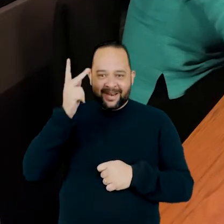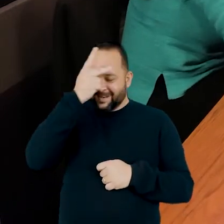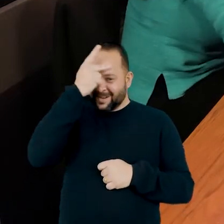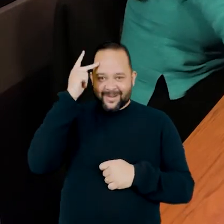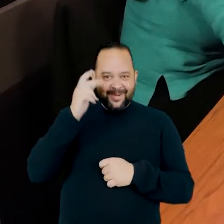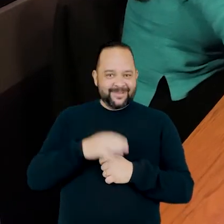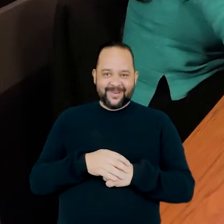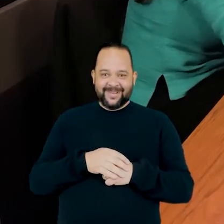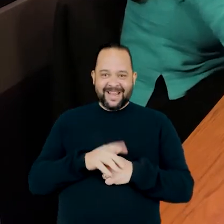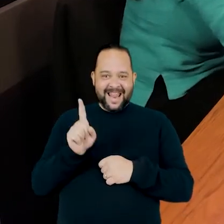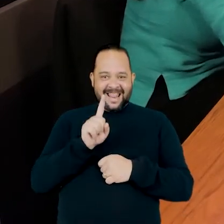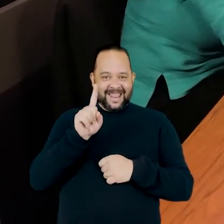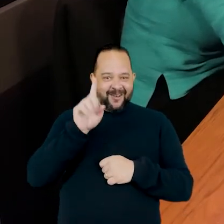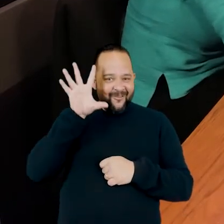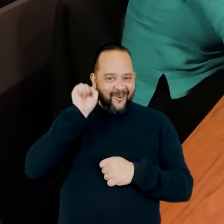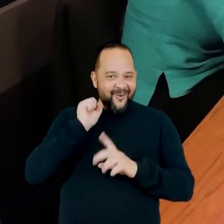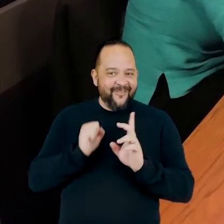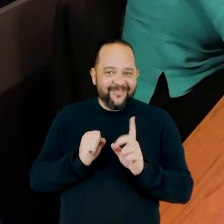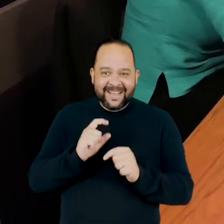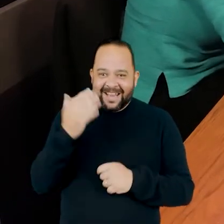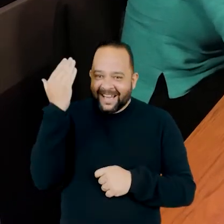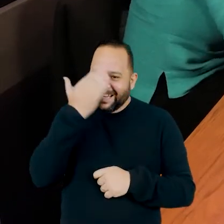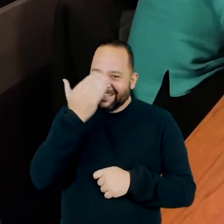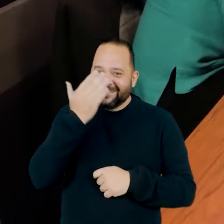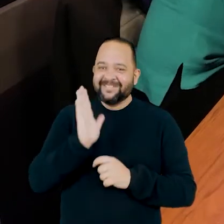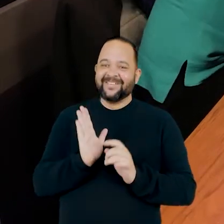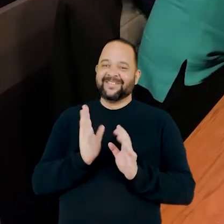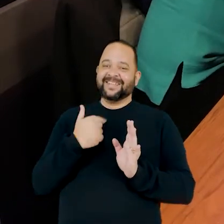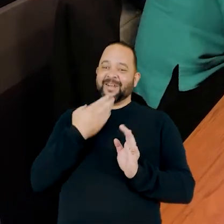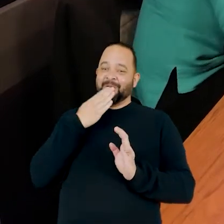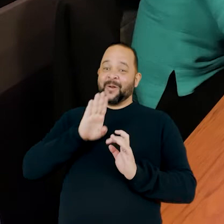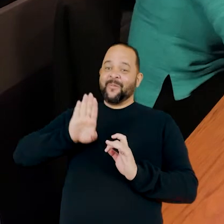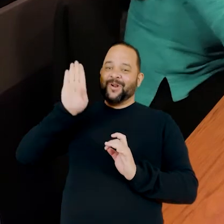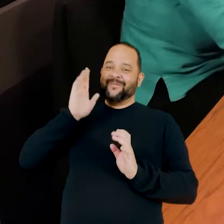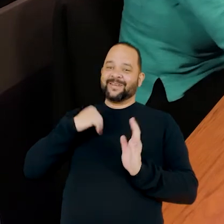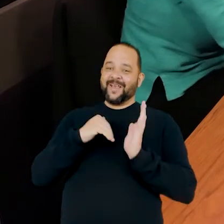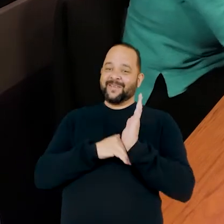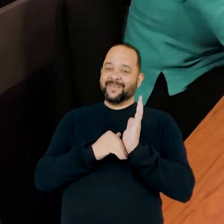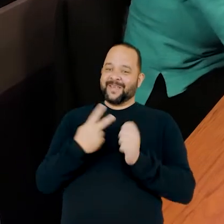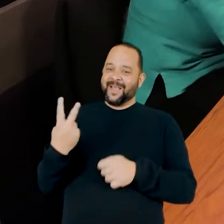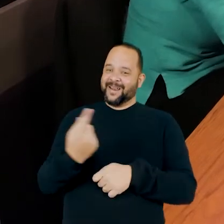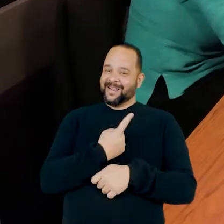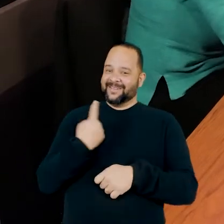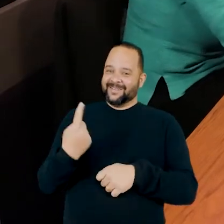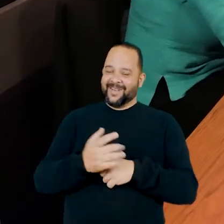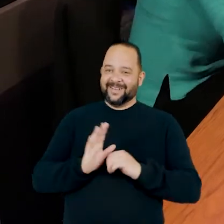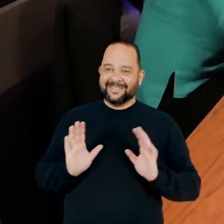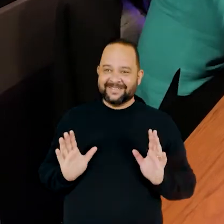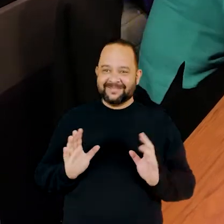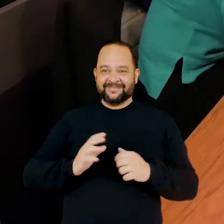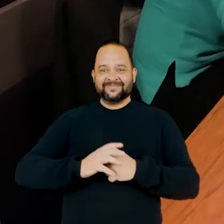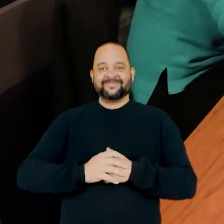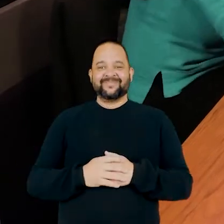estar olhando. não, Eu tenho bastante. Vamos continuar em segredo.